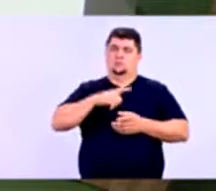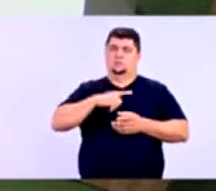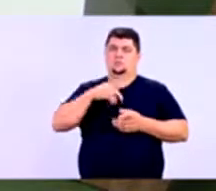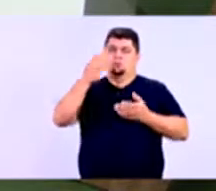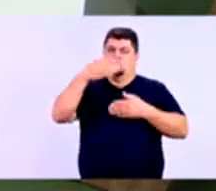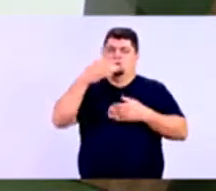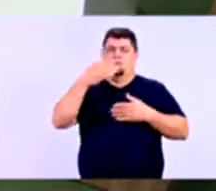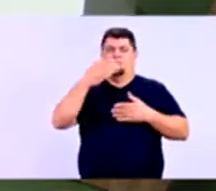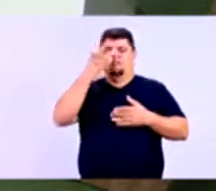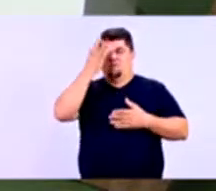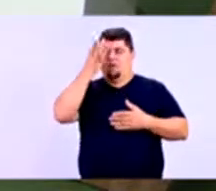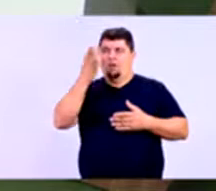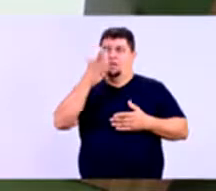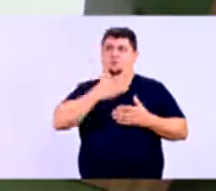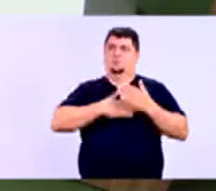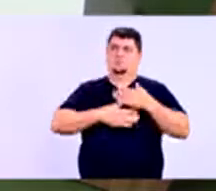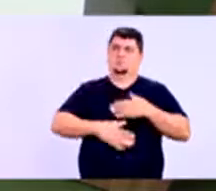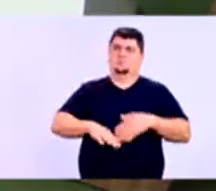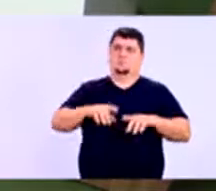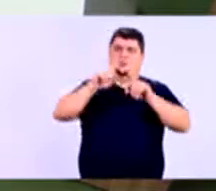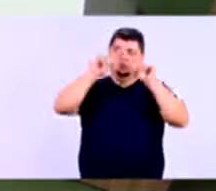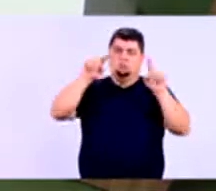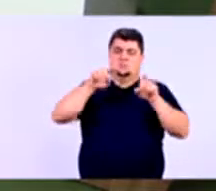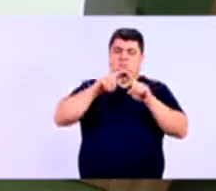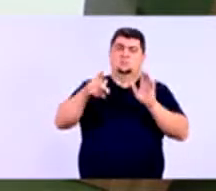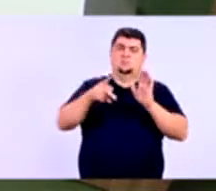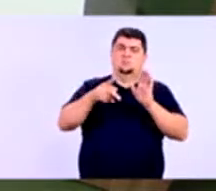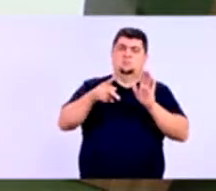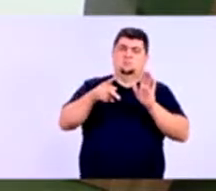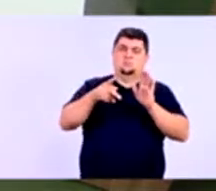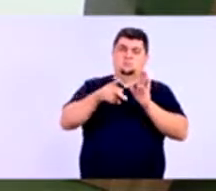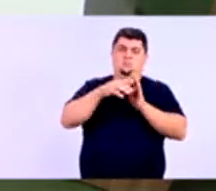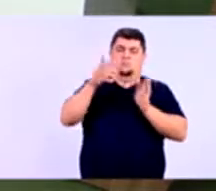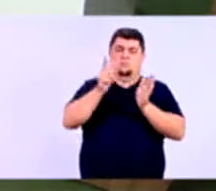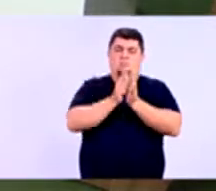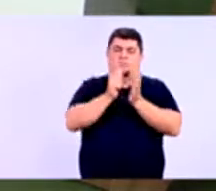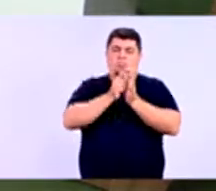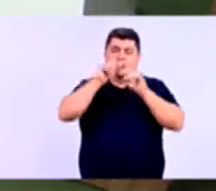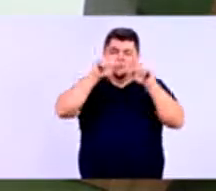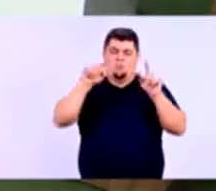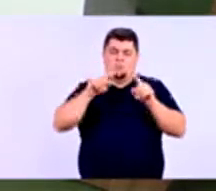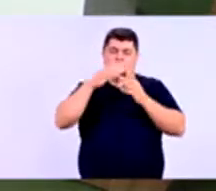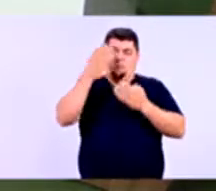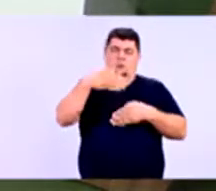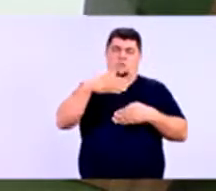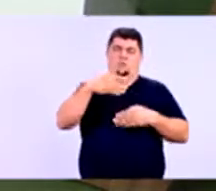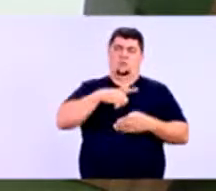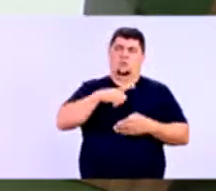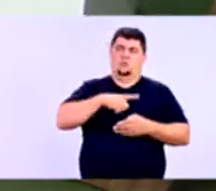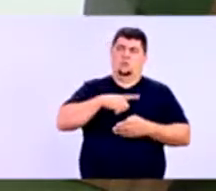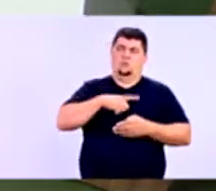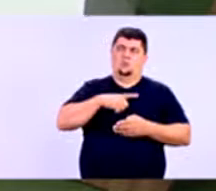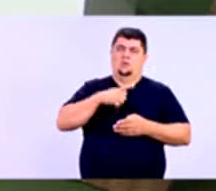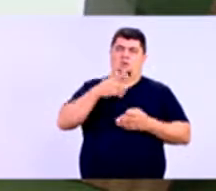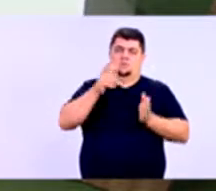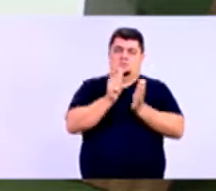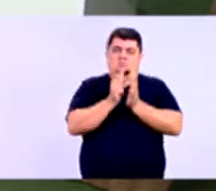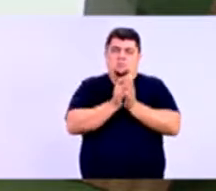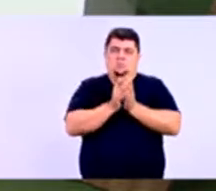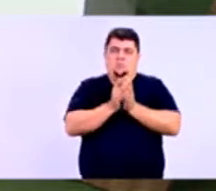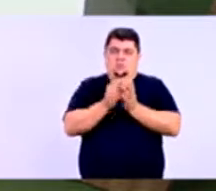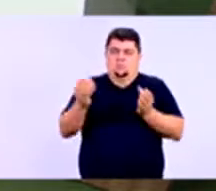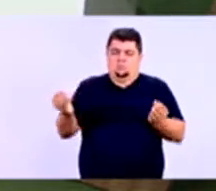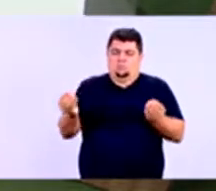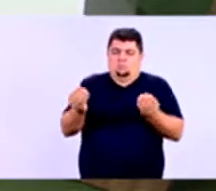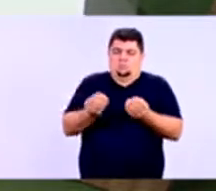né, professora? Exatamente. As expressões estão na folha da prova, então vai facilitar um pouquinho. Gente, tem uma folha à parte, a gente tem disponibilizado